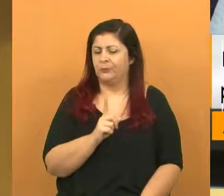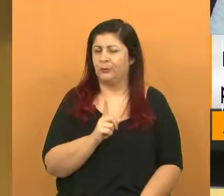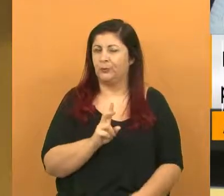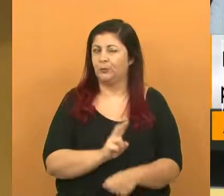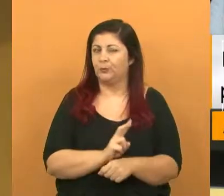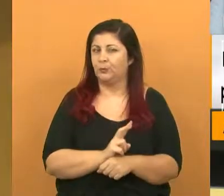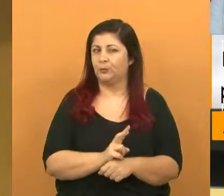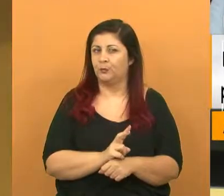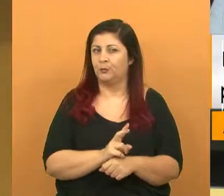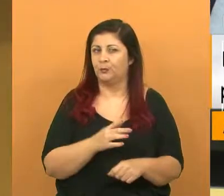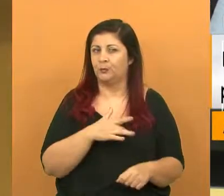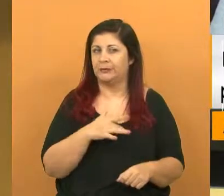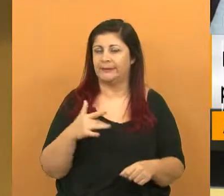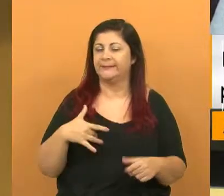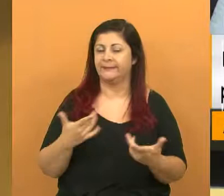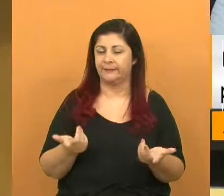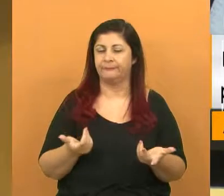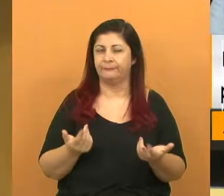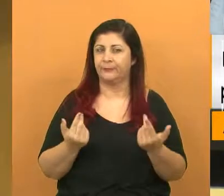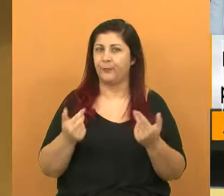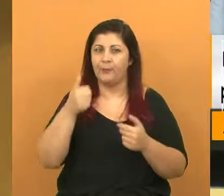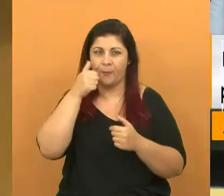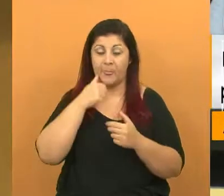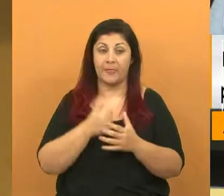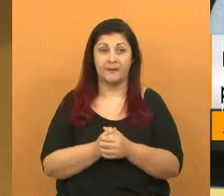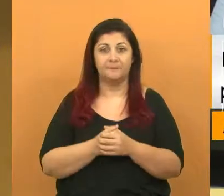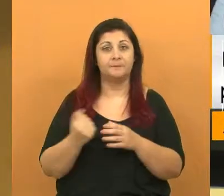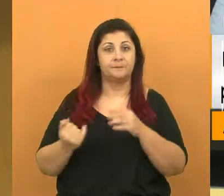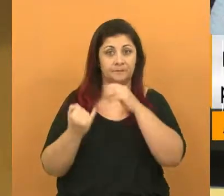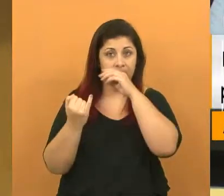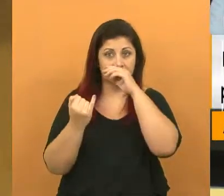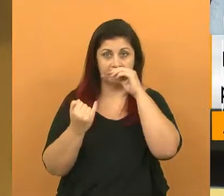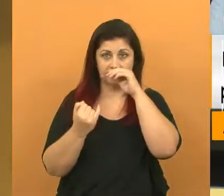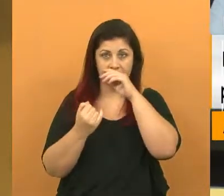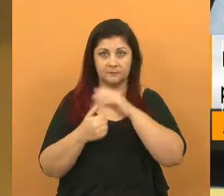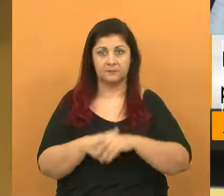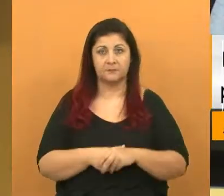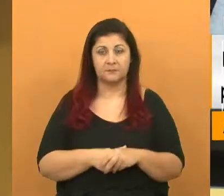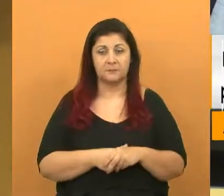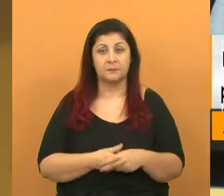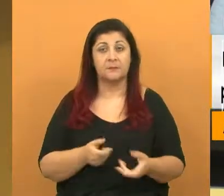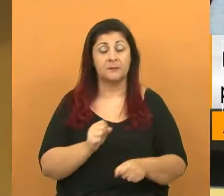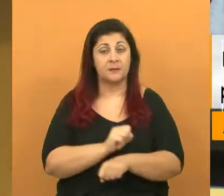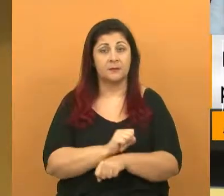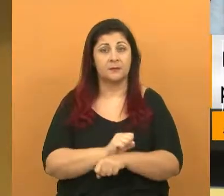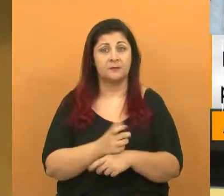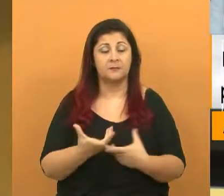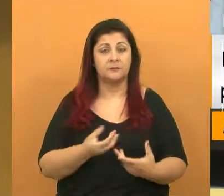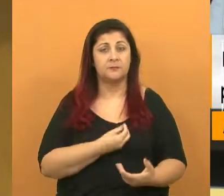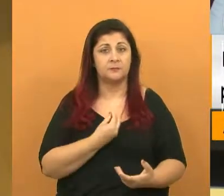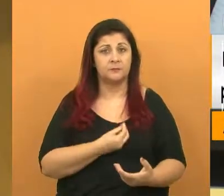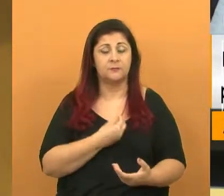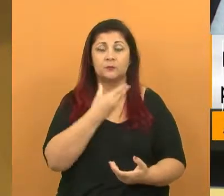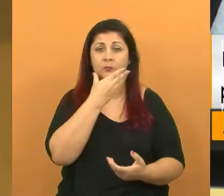mulher. Então, assim, é importante, e a mortalidade, a expectativa de vida do